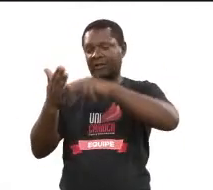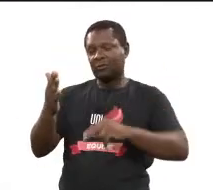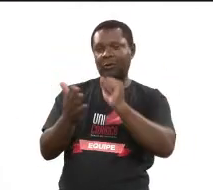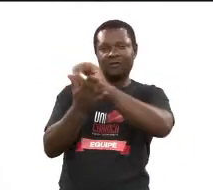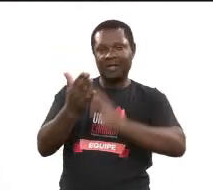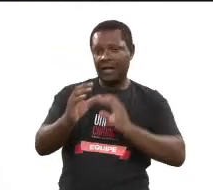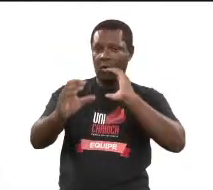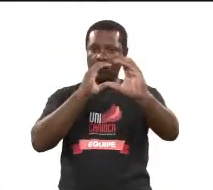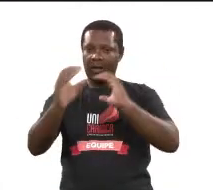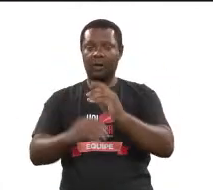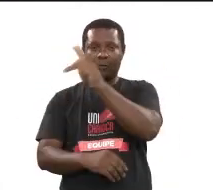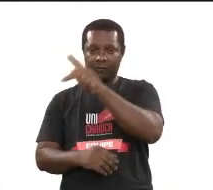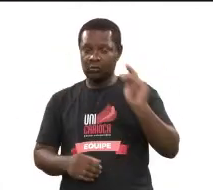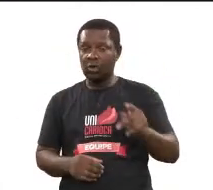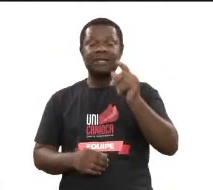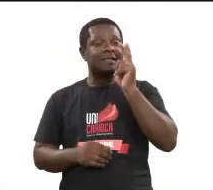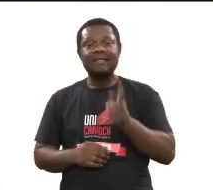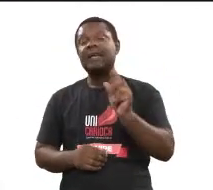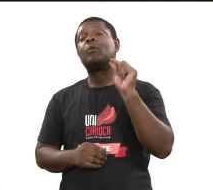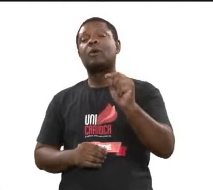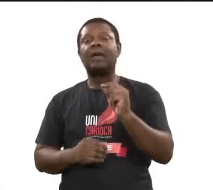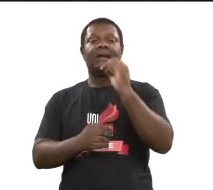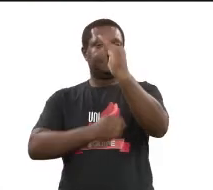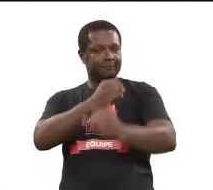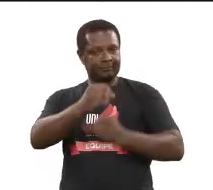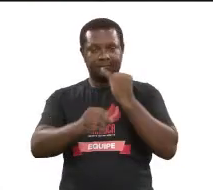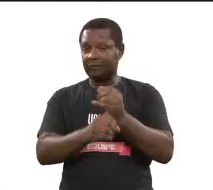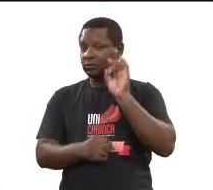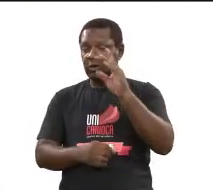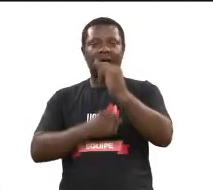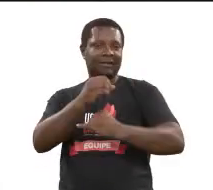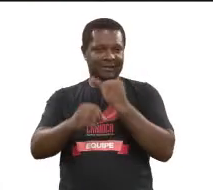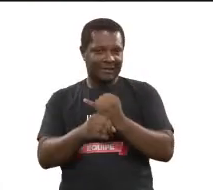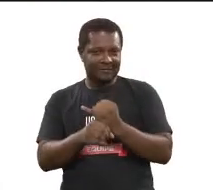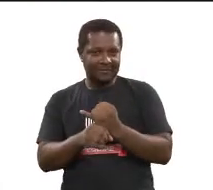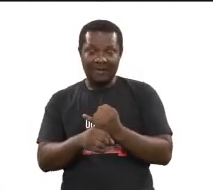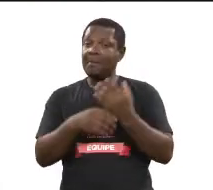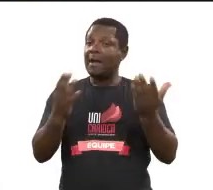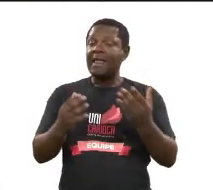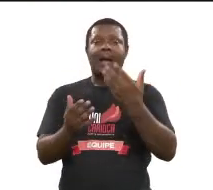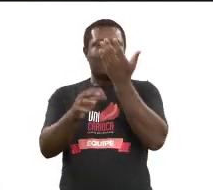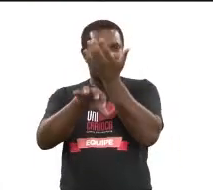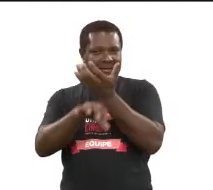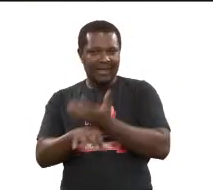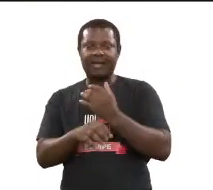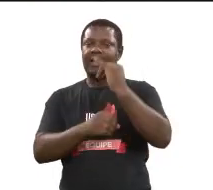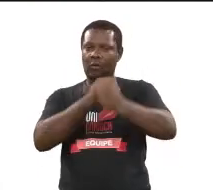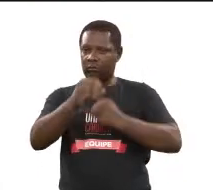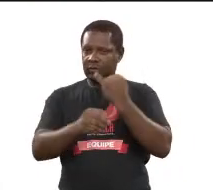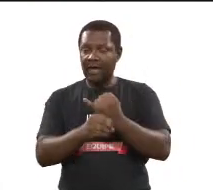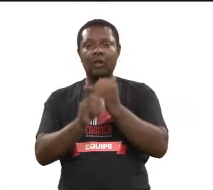as atividades e a comunicação com o professor tutor serão realizadas via ambiente virtual de aprendizagem. Apesar da disciplina